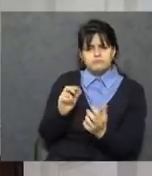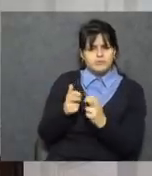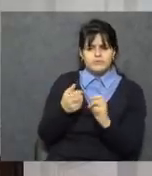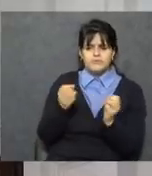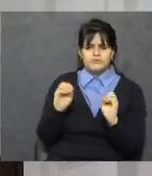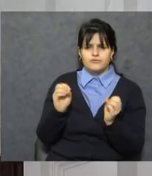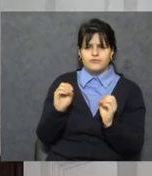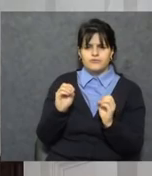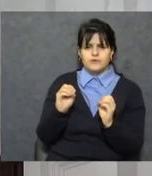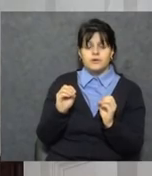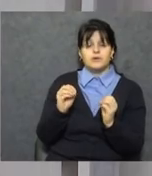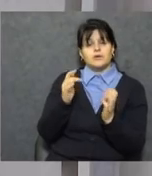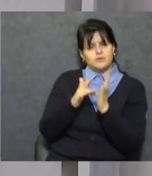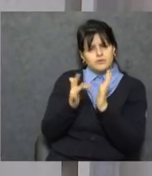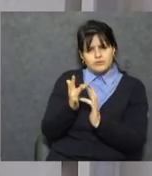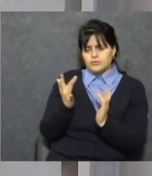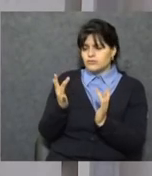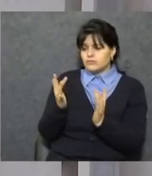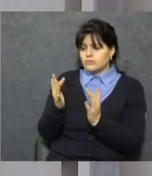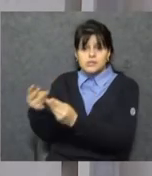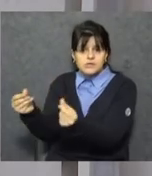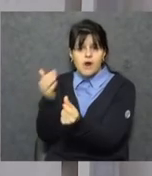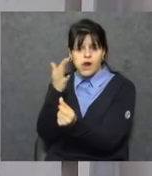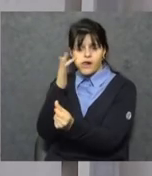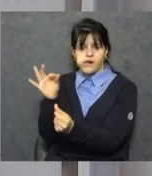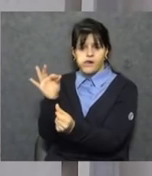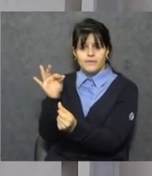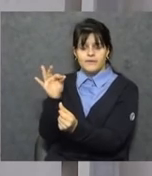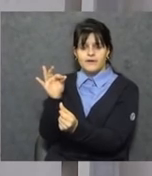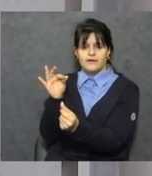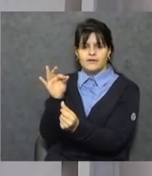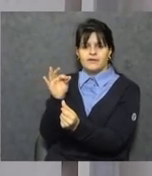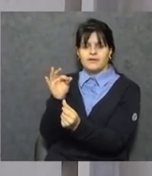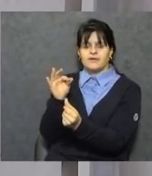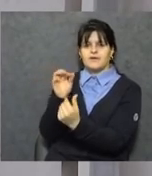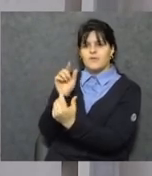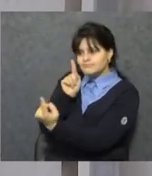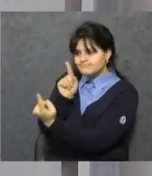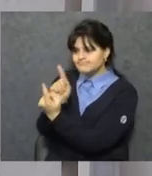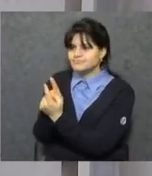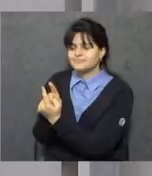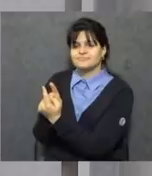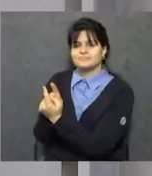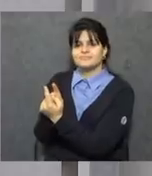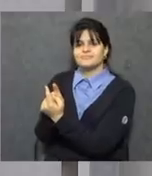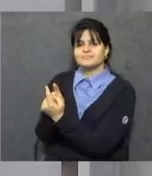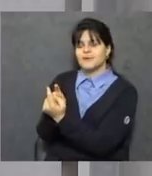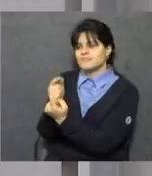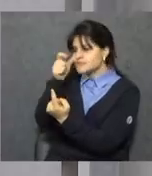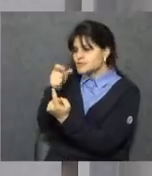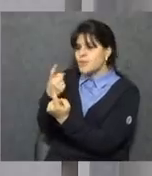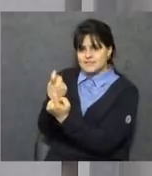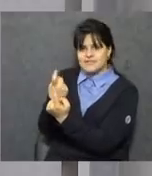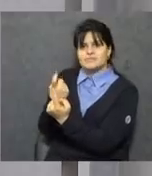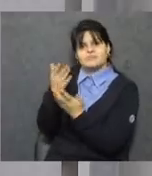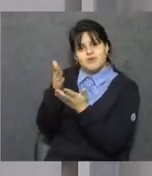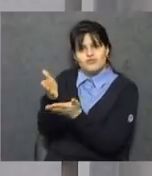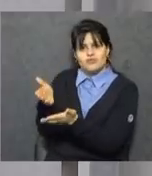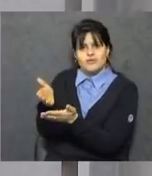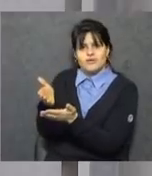dessa situação, das pessoas nessa condição de fragilidade, para as resgatar